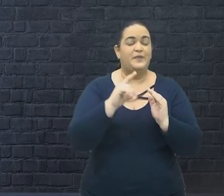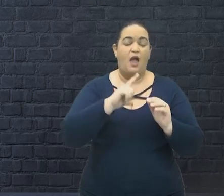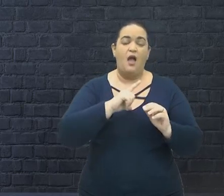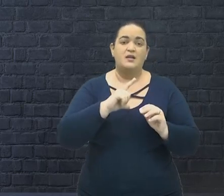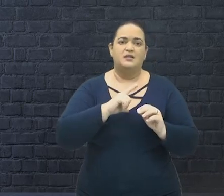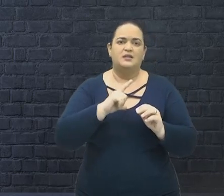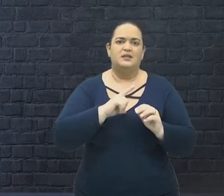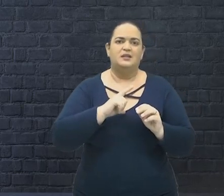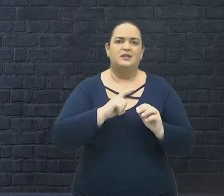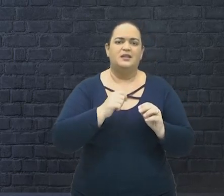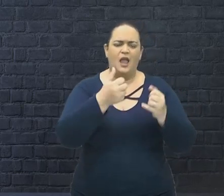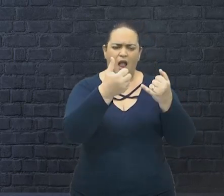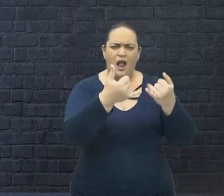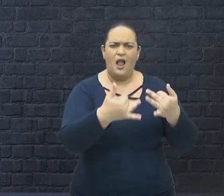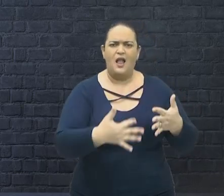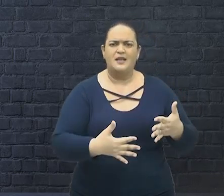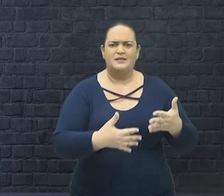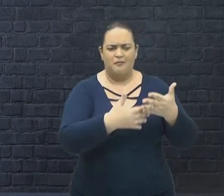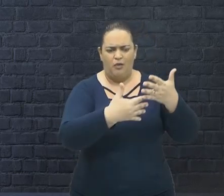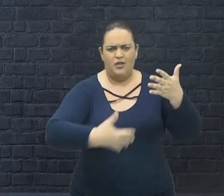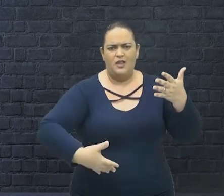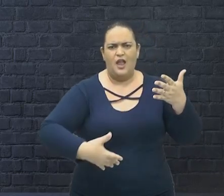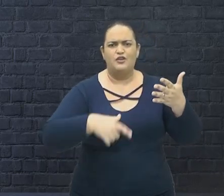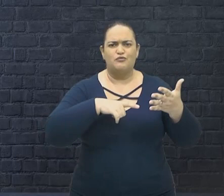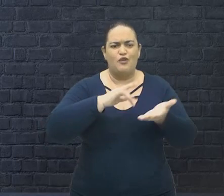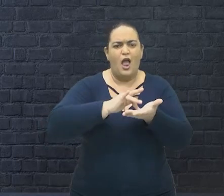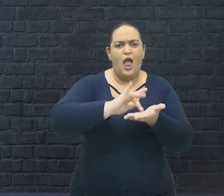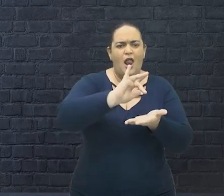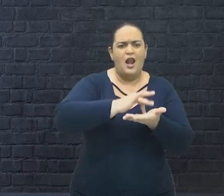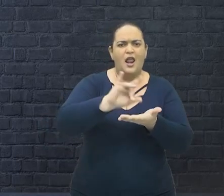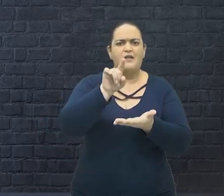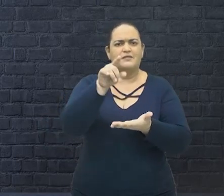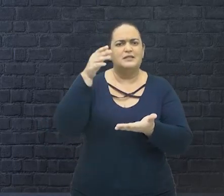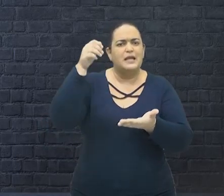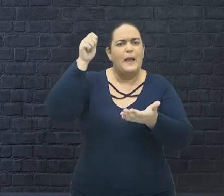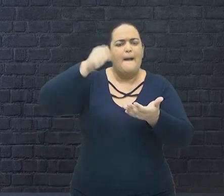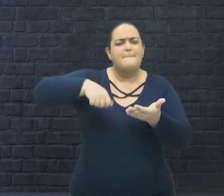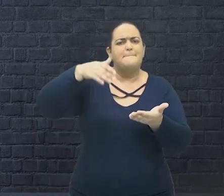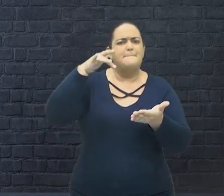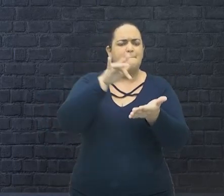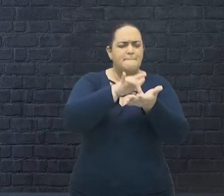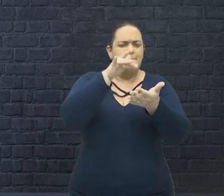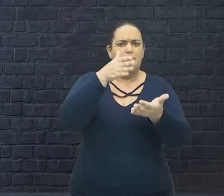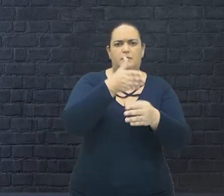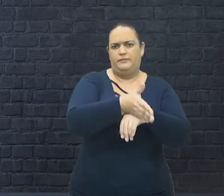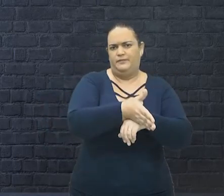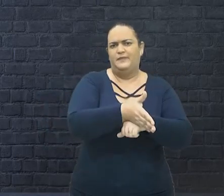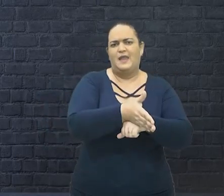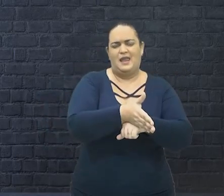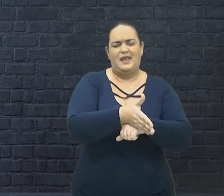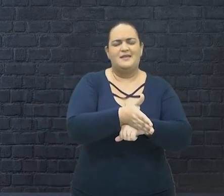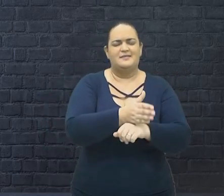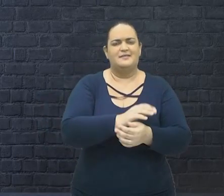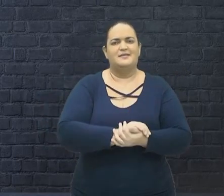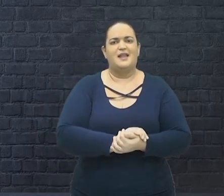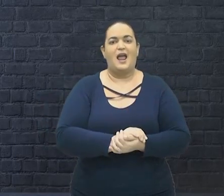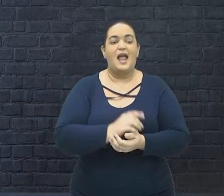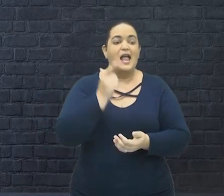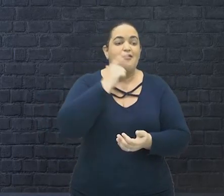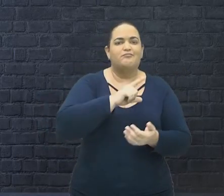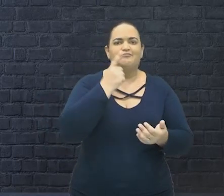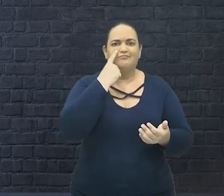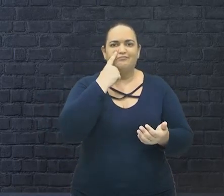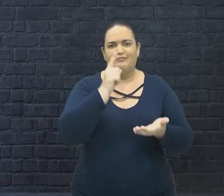na descrição dessa nossa fala, dessa nossa conversa, tem links que vocês podem